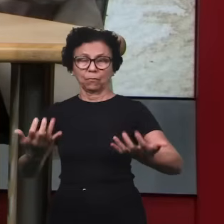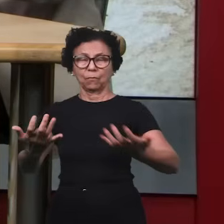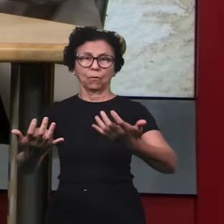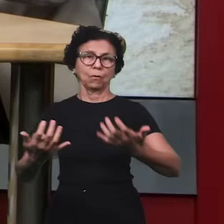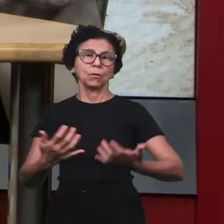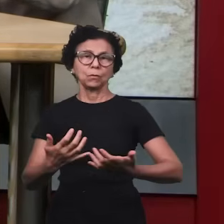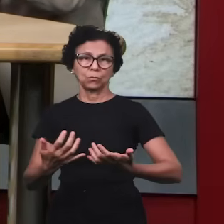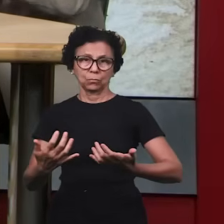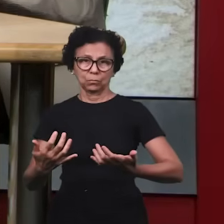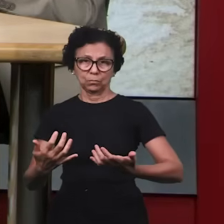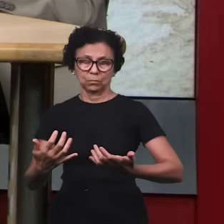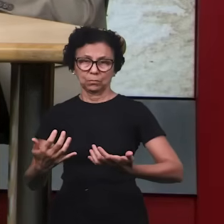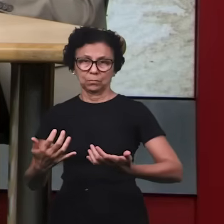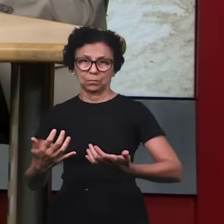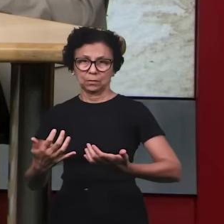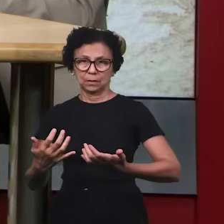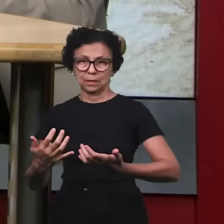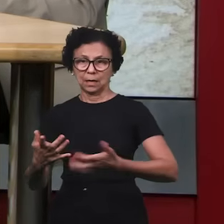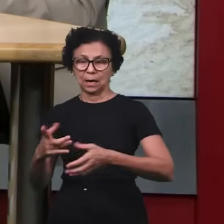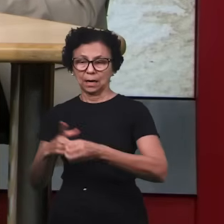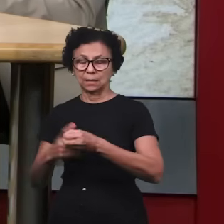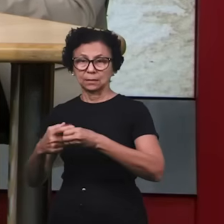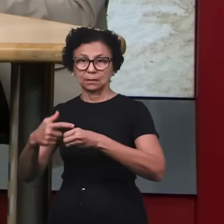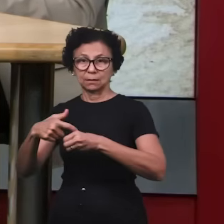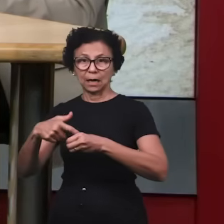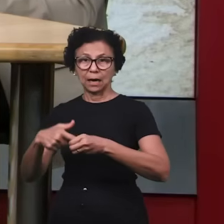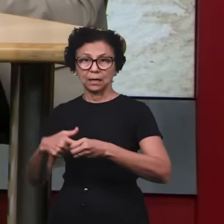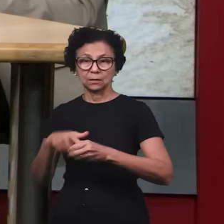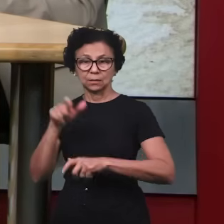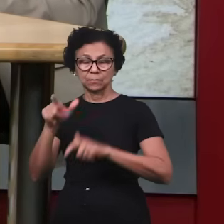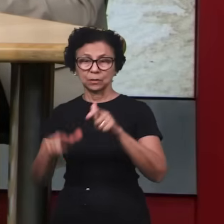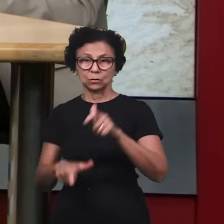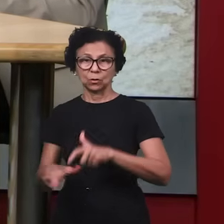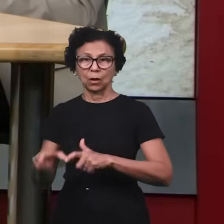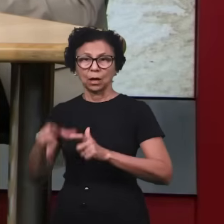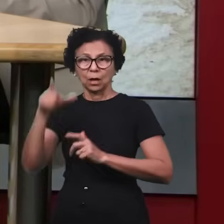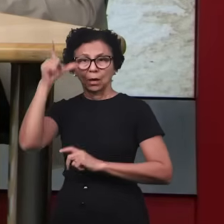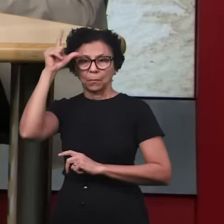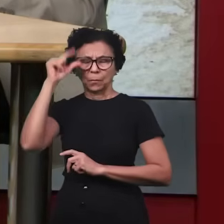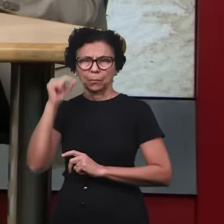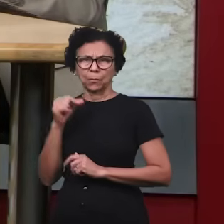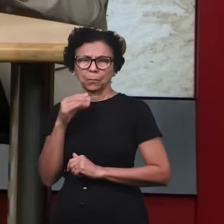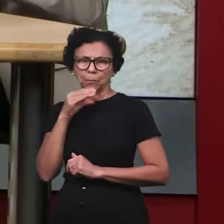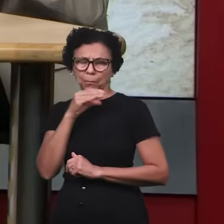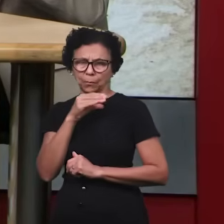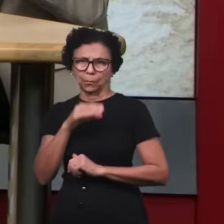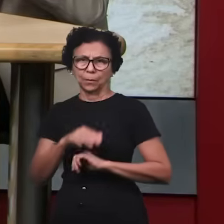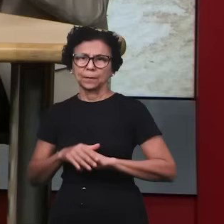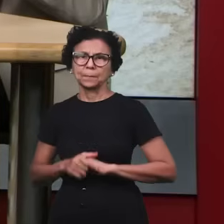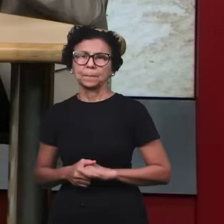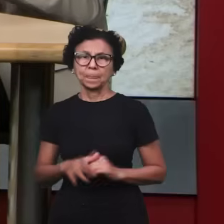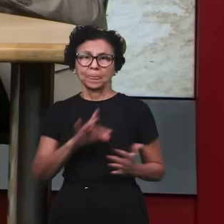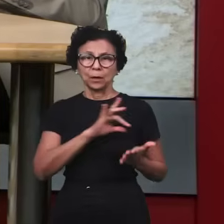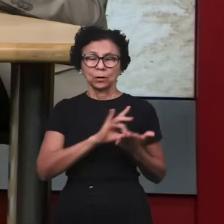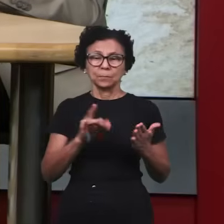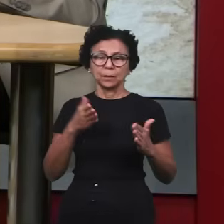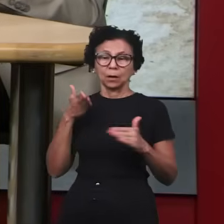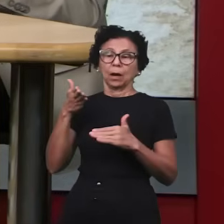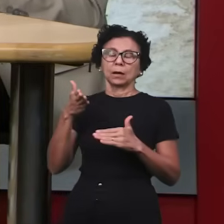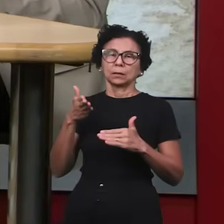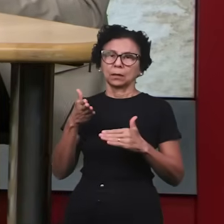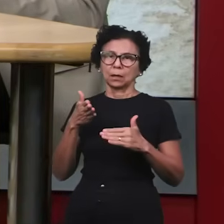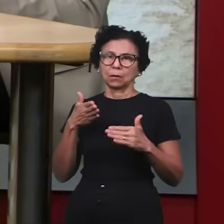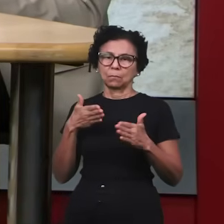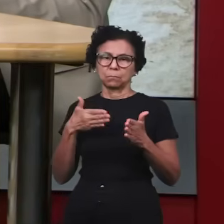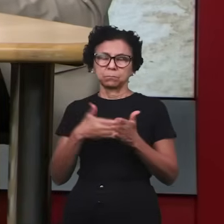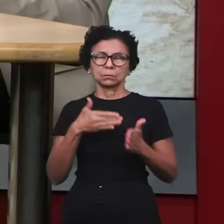tempo que ele aquece a cidade, ele vai queimar o inimigo. Glória a Deus. Né? Porque você tem períodos de grande